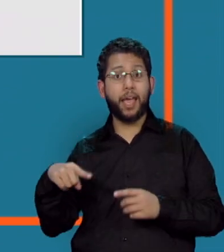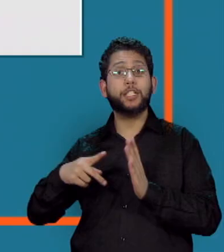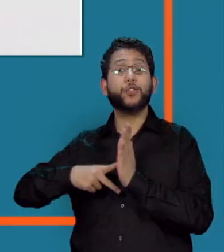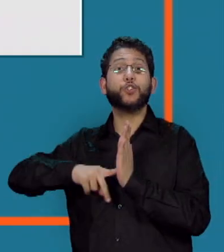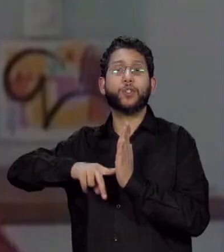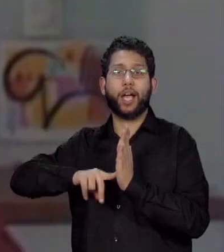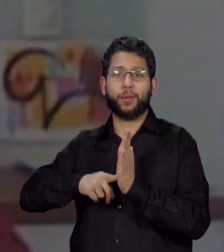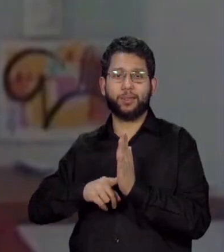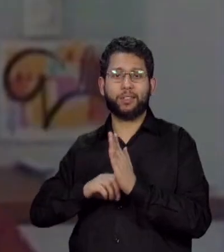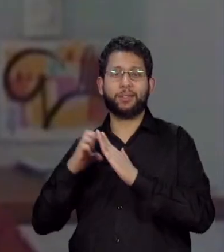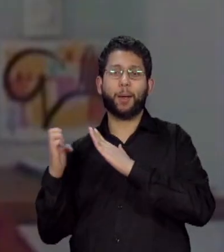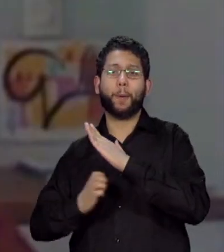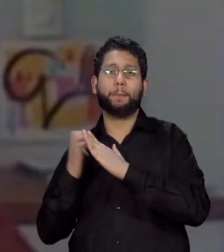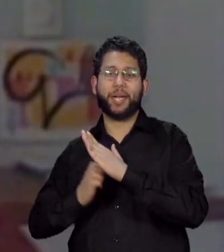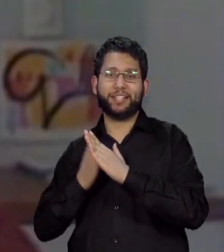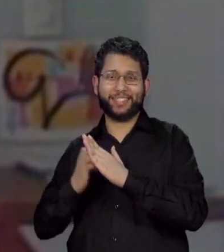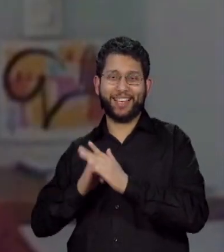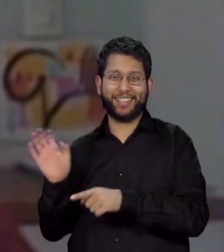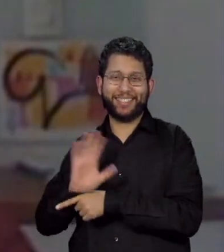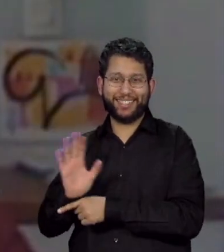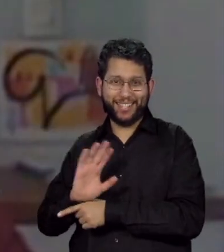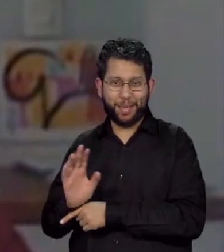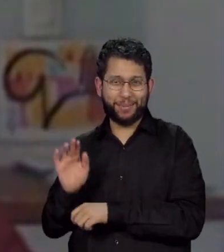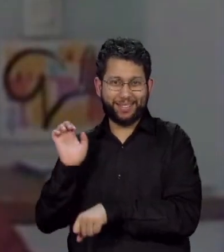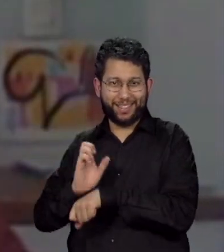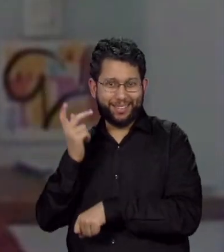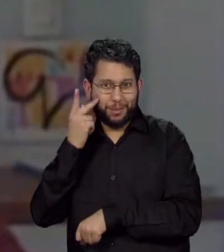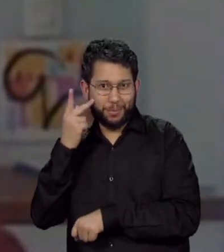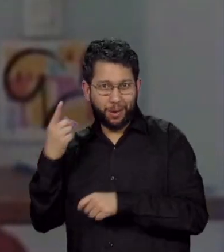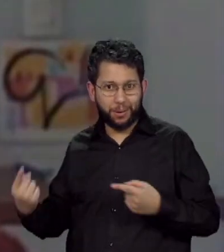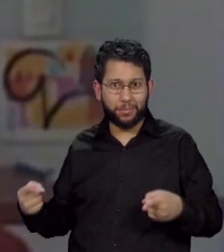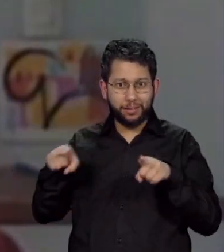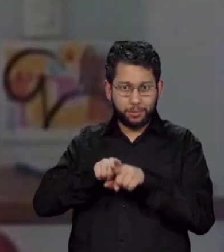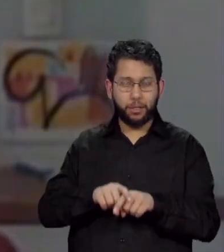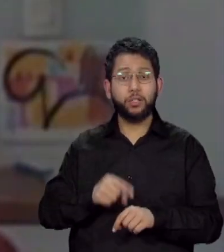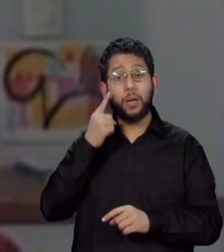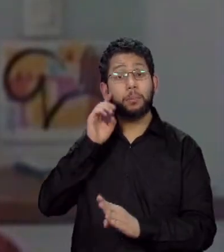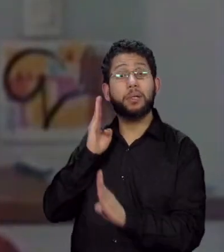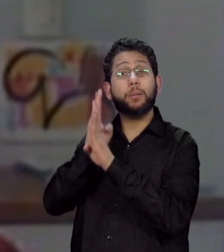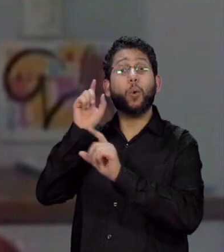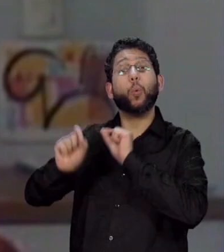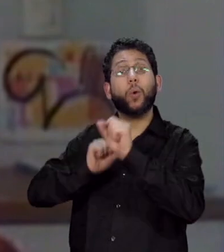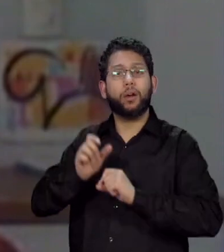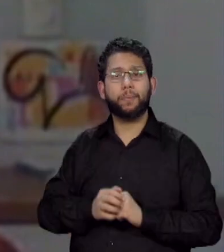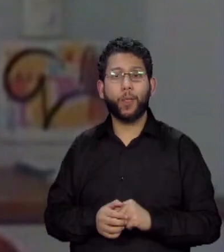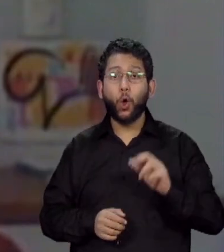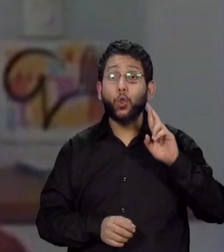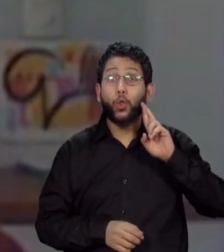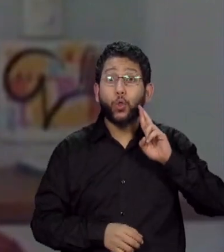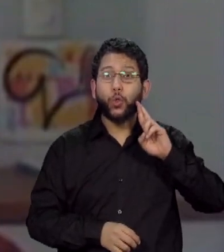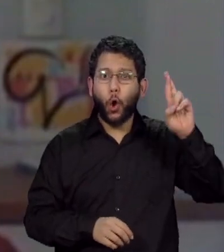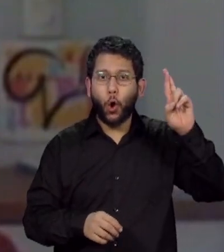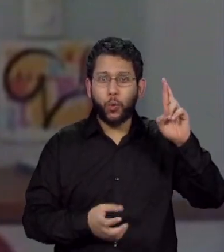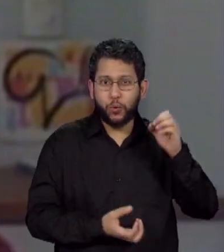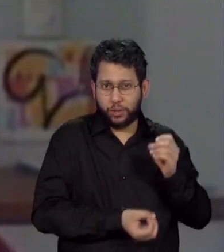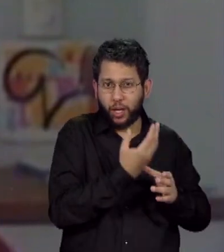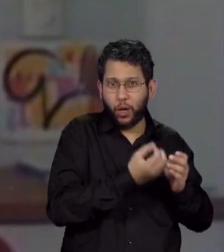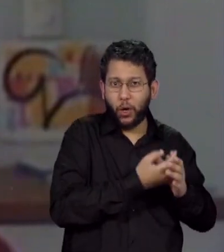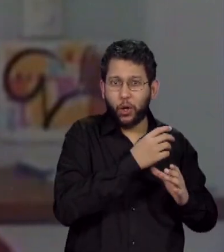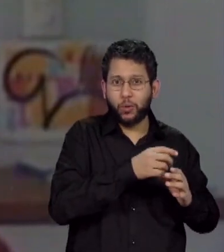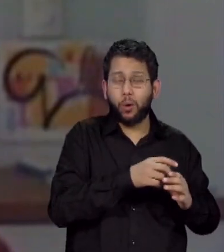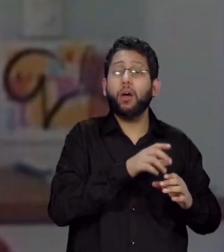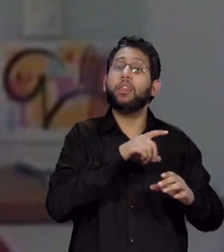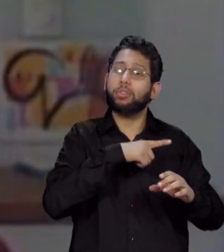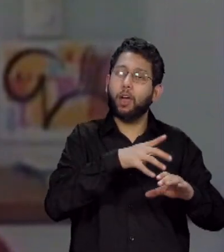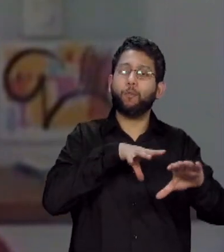Paulo, foi que a grande maioria dos sócios, donos das produtoras, são formados em